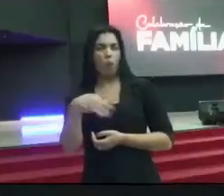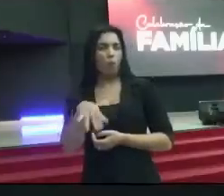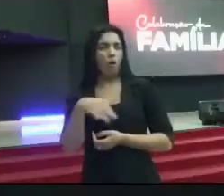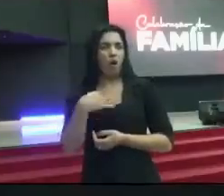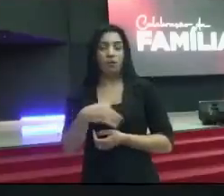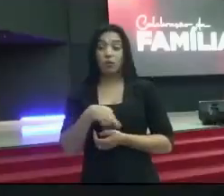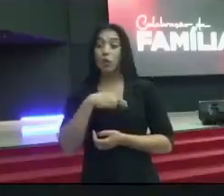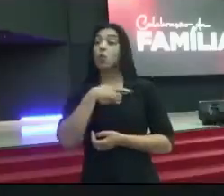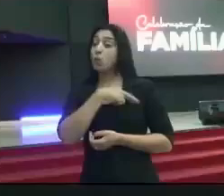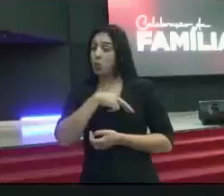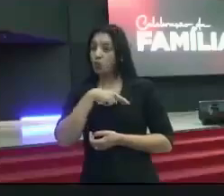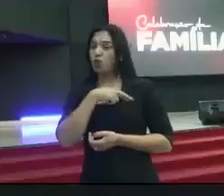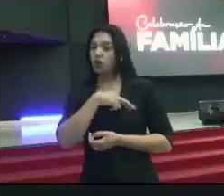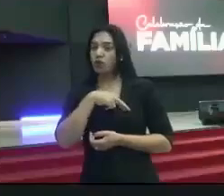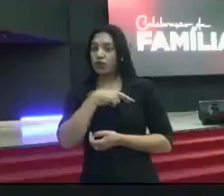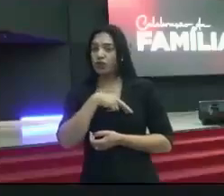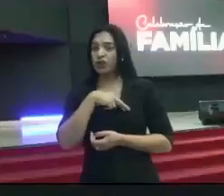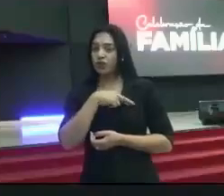Ruth,